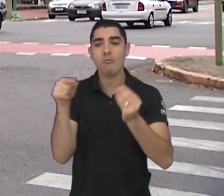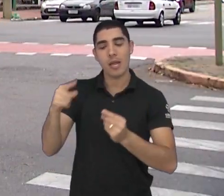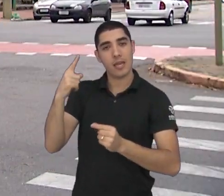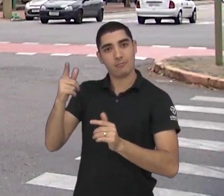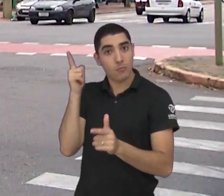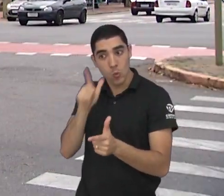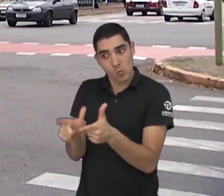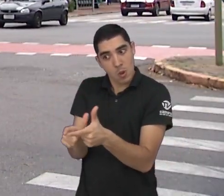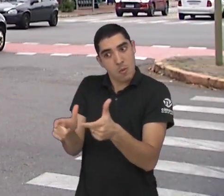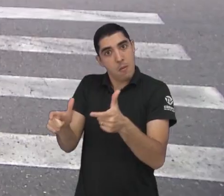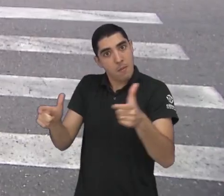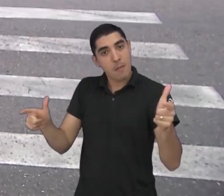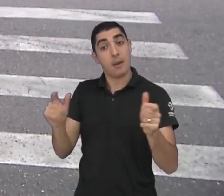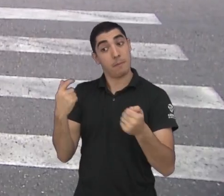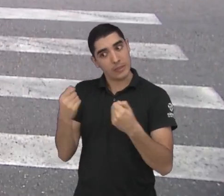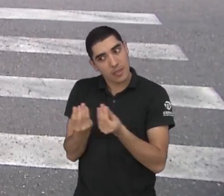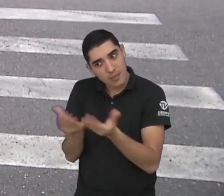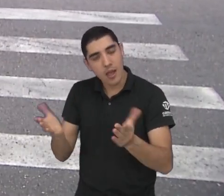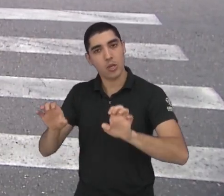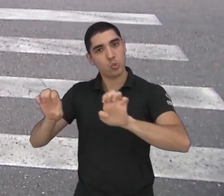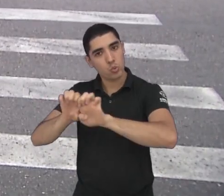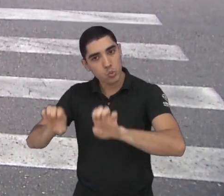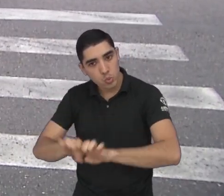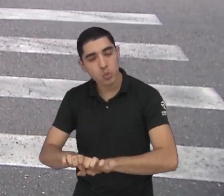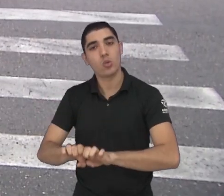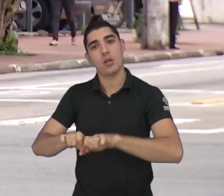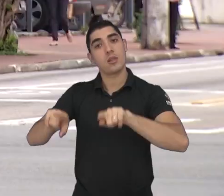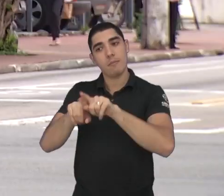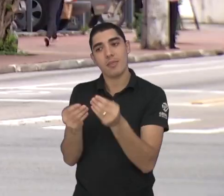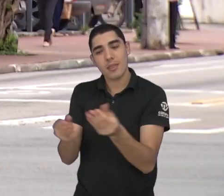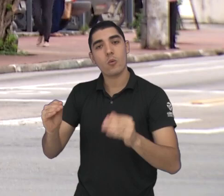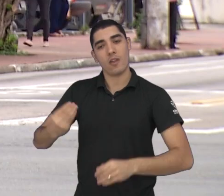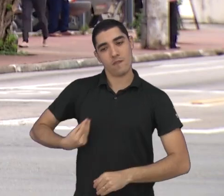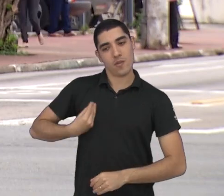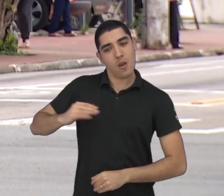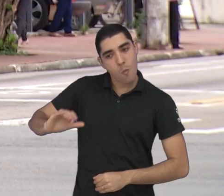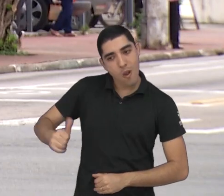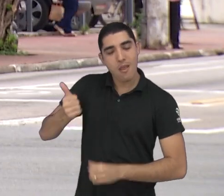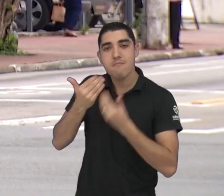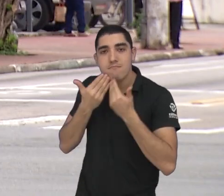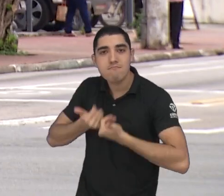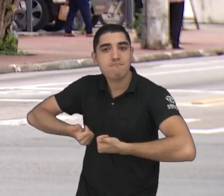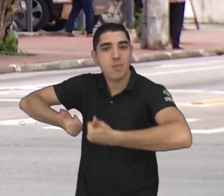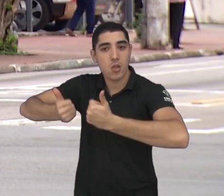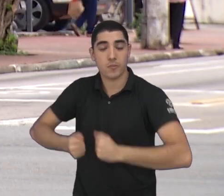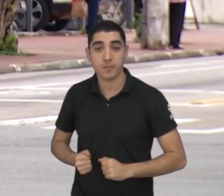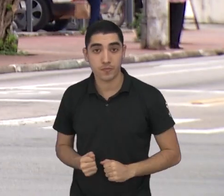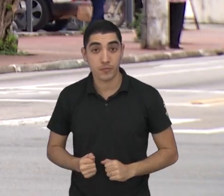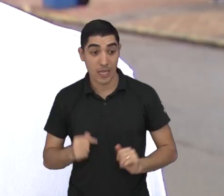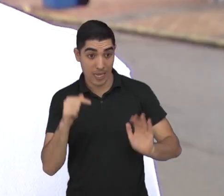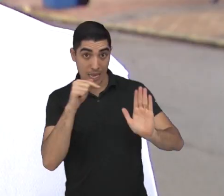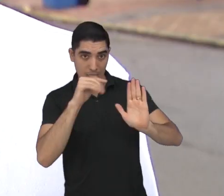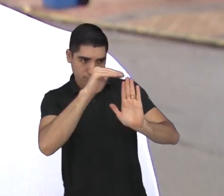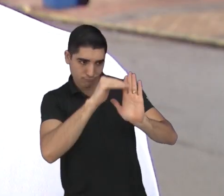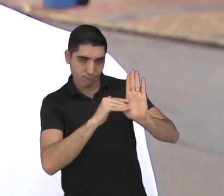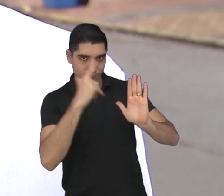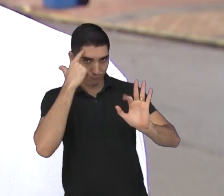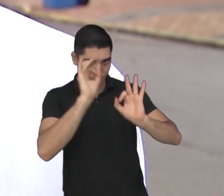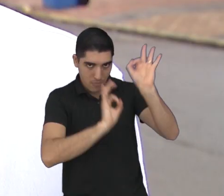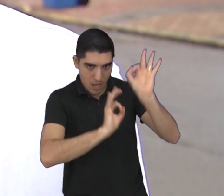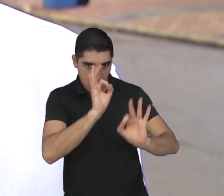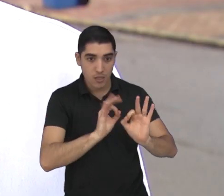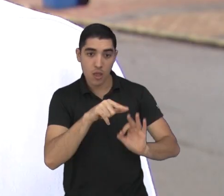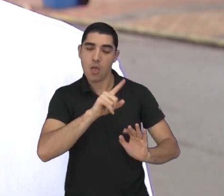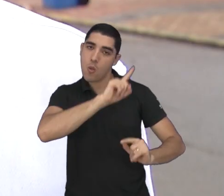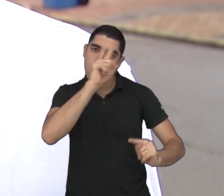crescimento sustentável, com a garantia de infraestrutura que propicie qualidade de vida para a população. E o plano diretor ele tem